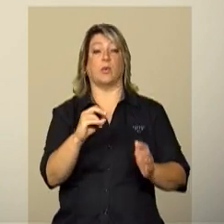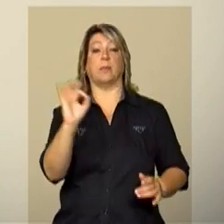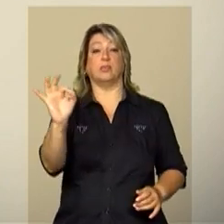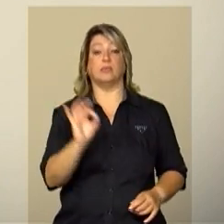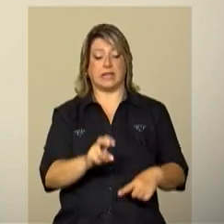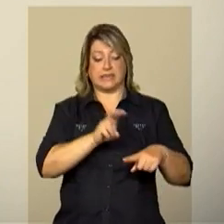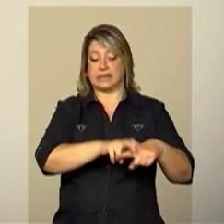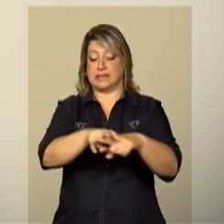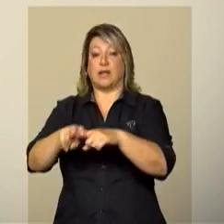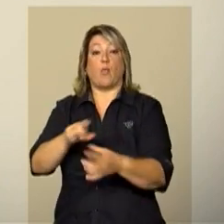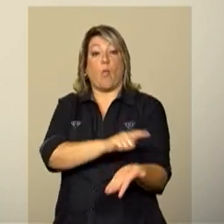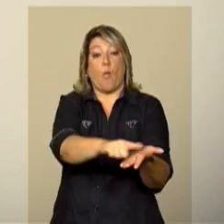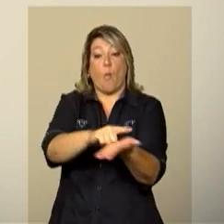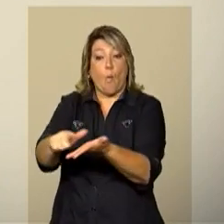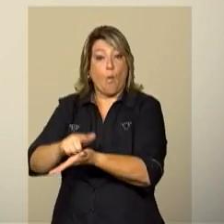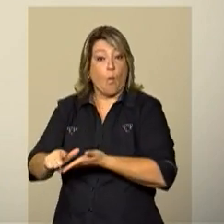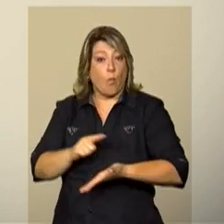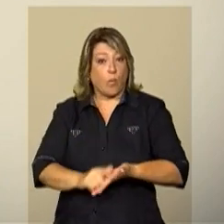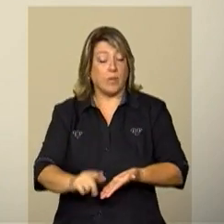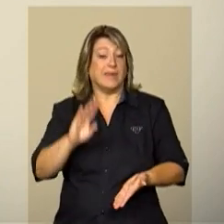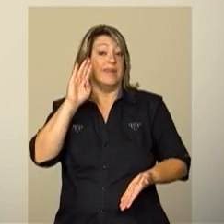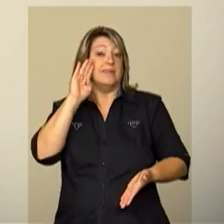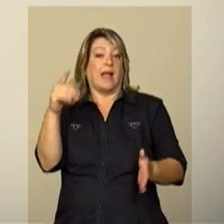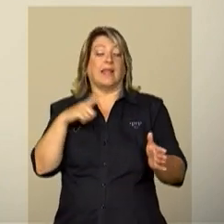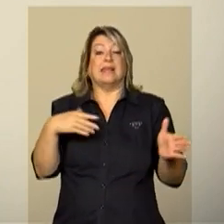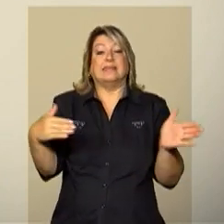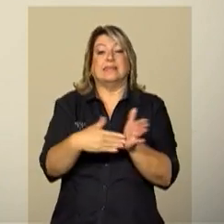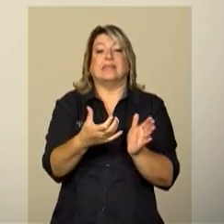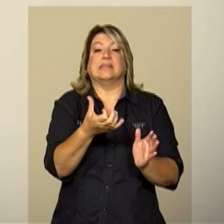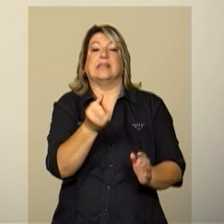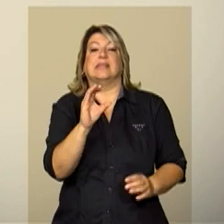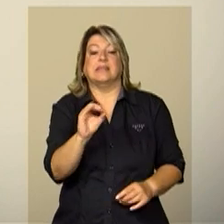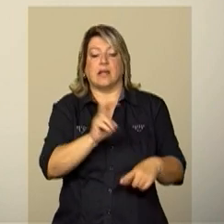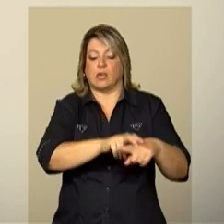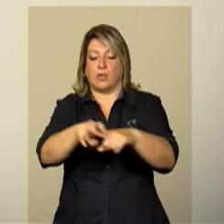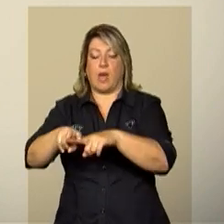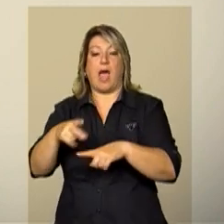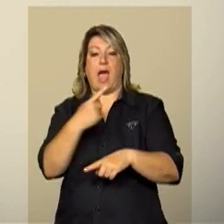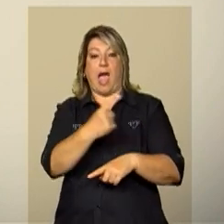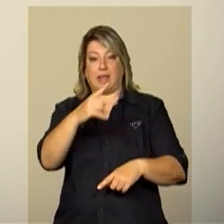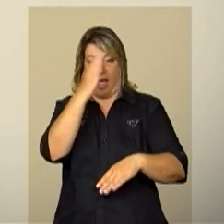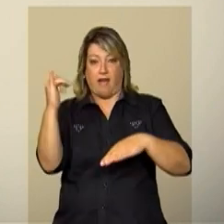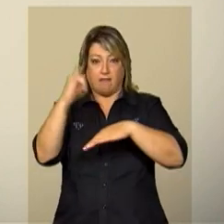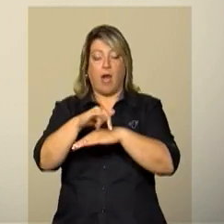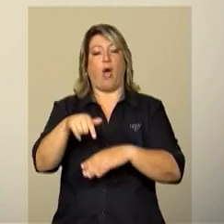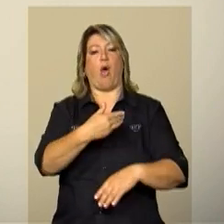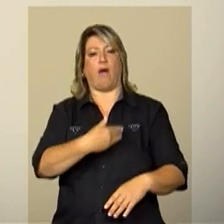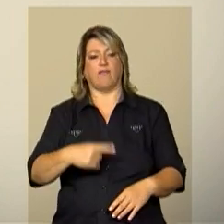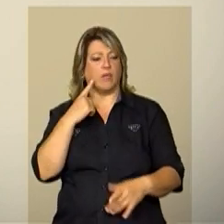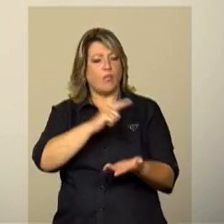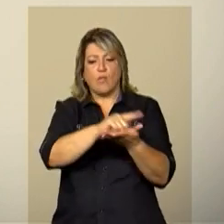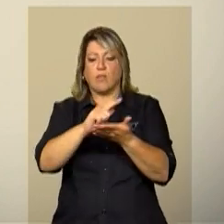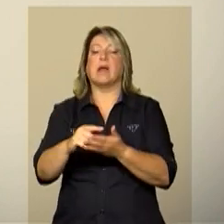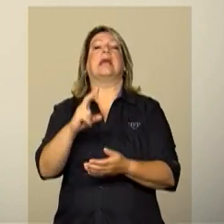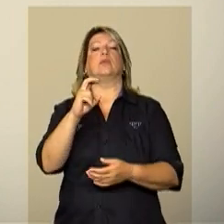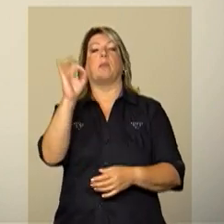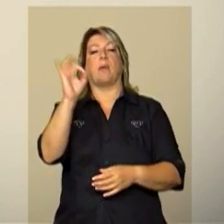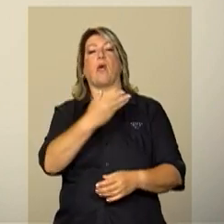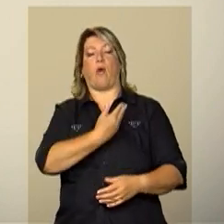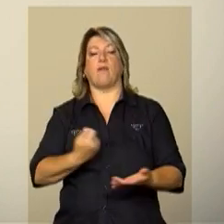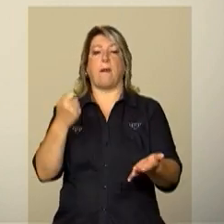assentos vazios limitado a 60 por aeronave e Luciano quanto mais aquela linha